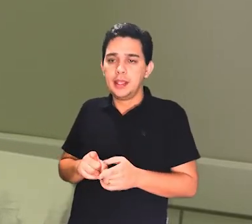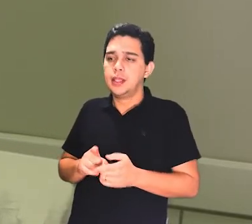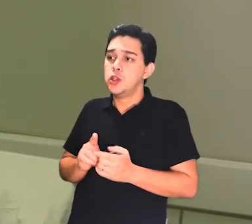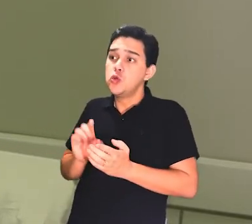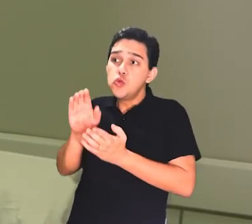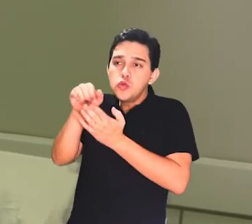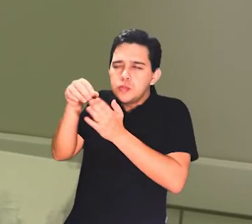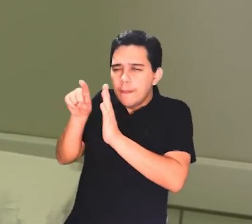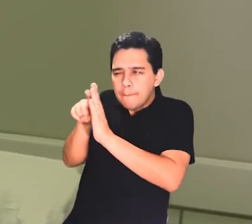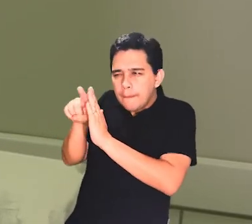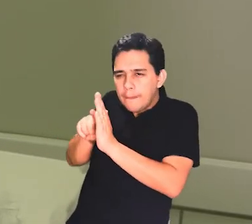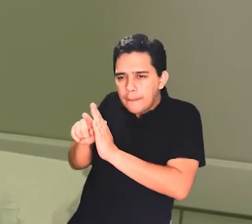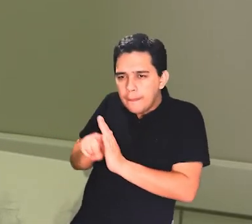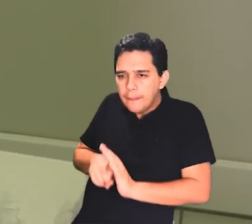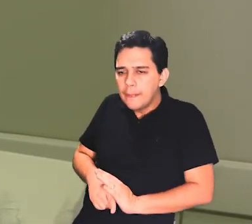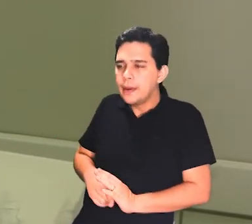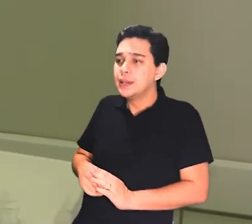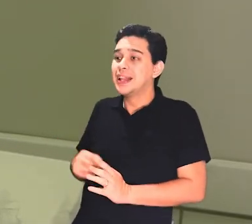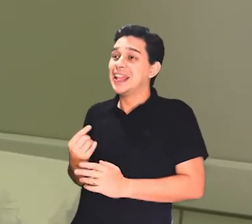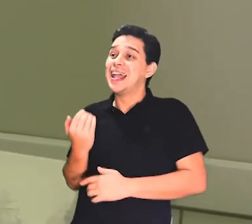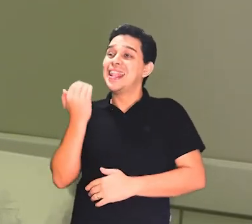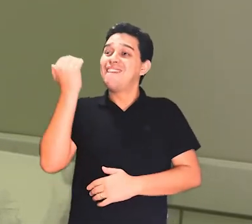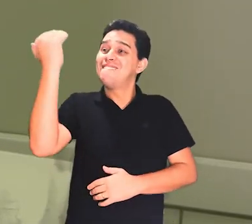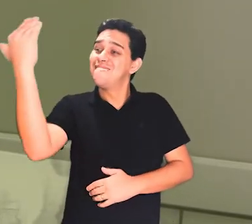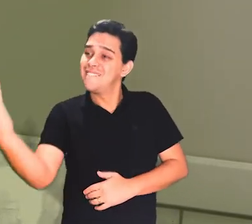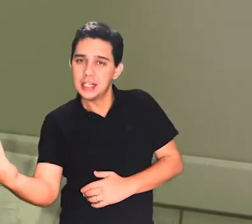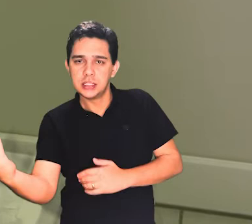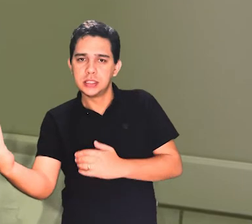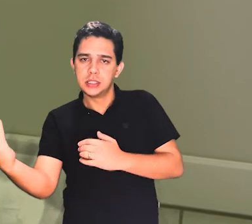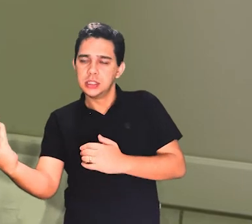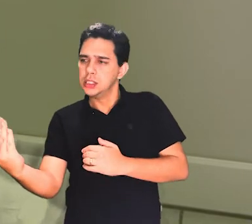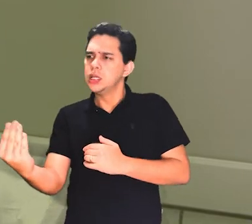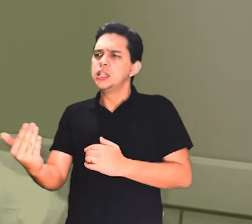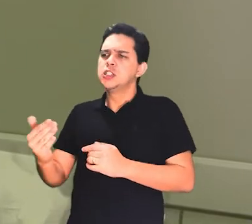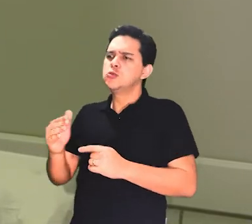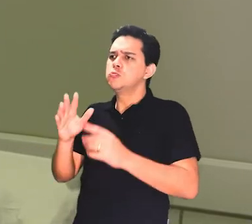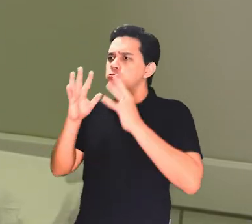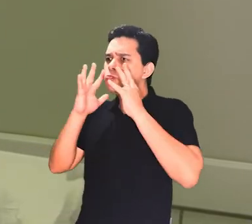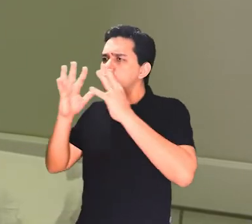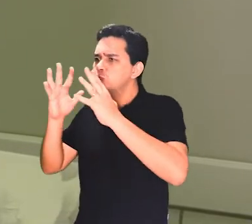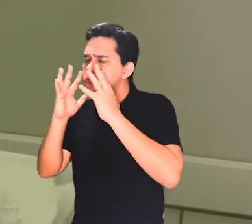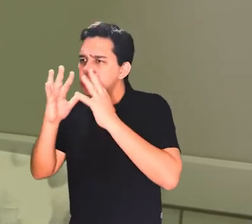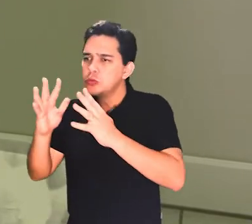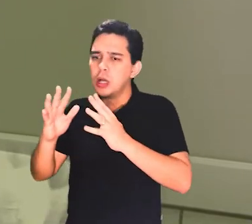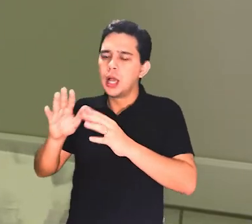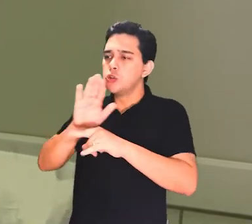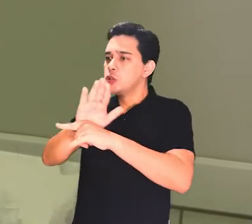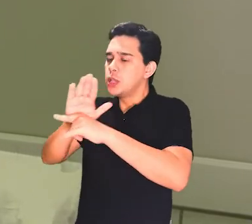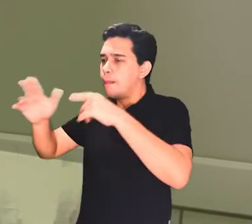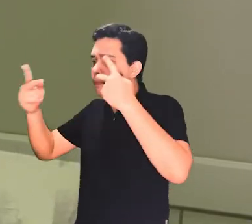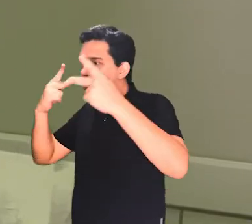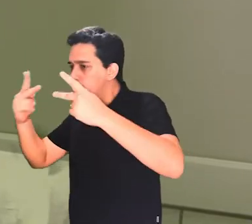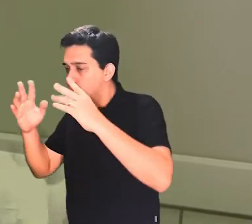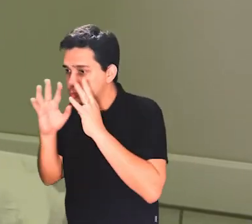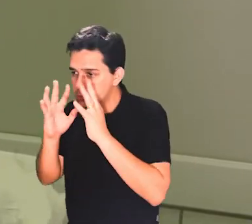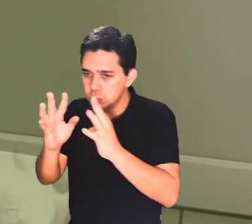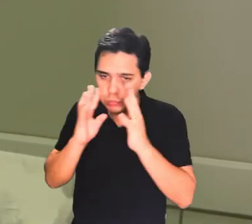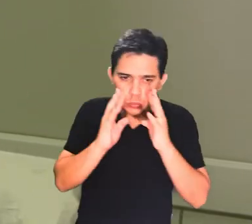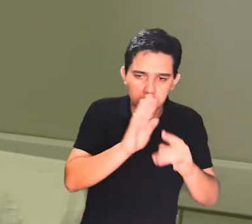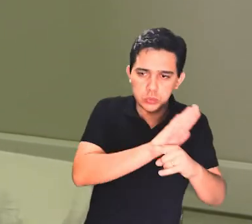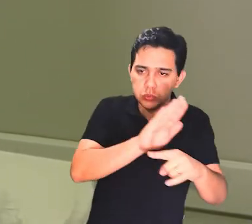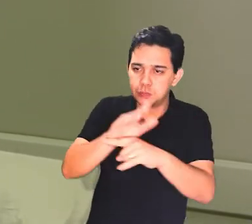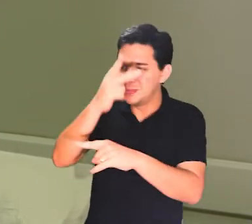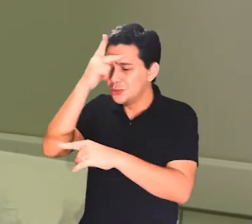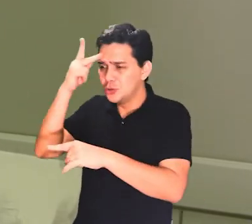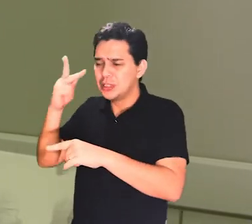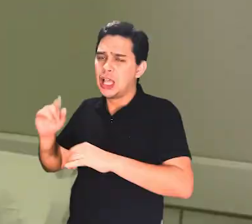última análise, aquelas pessoas que estão lá na ponta, né? Levando a atenção psicossocial a quem precisa, as pessoas